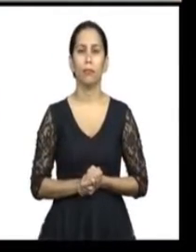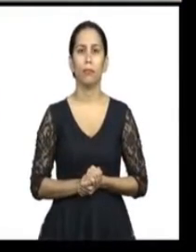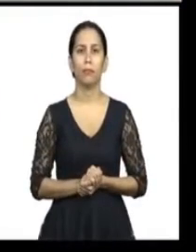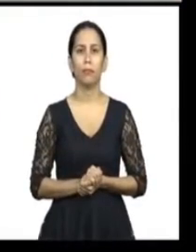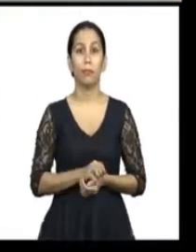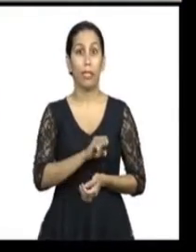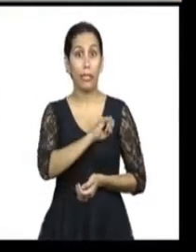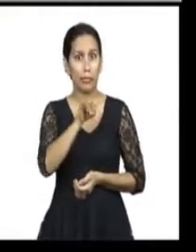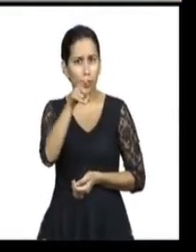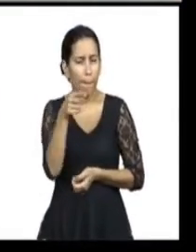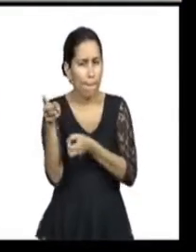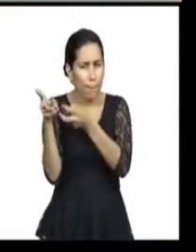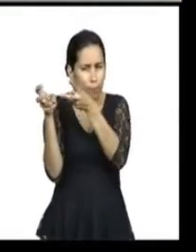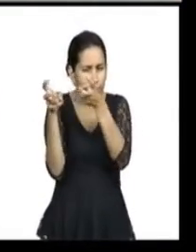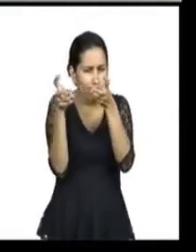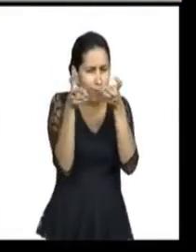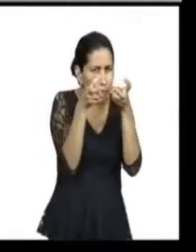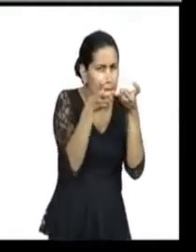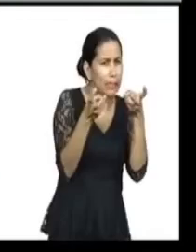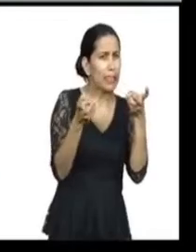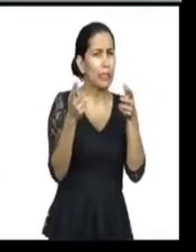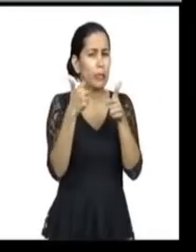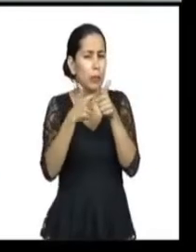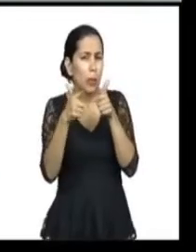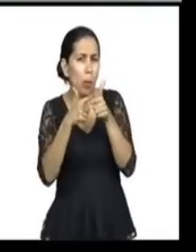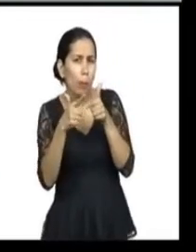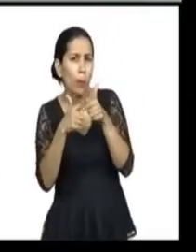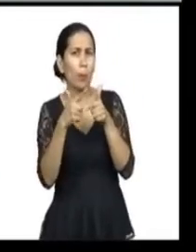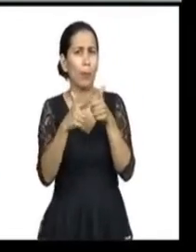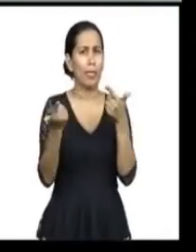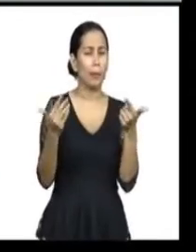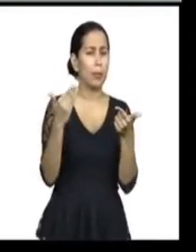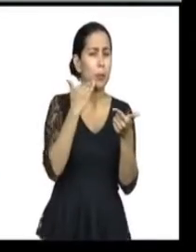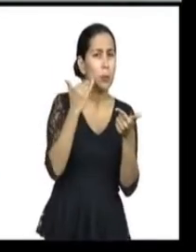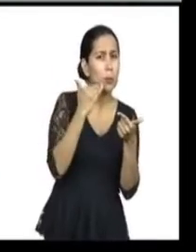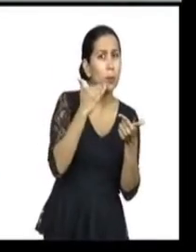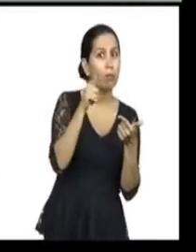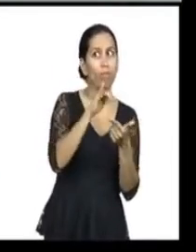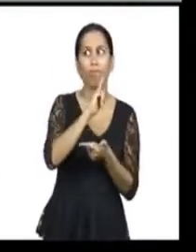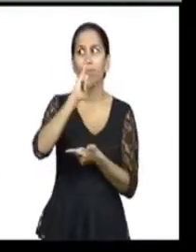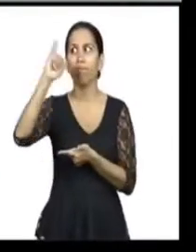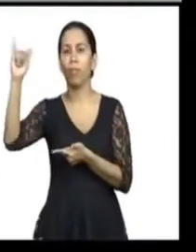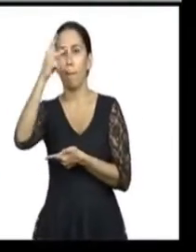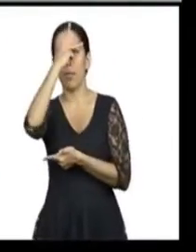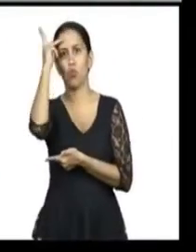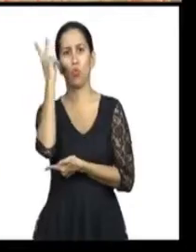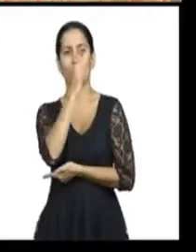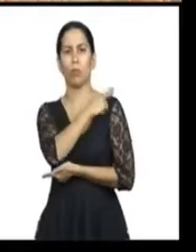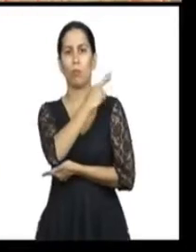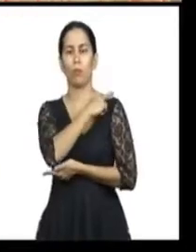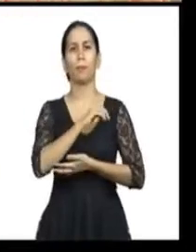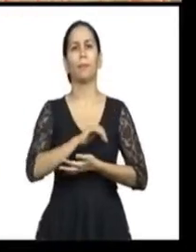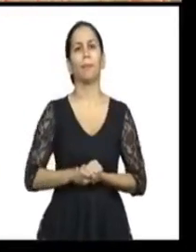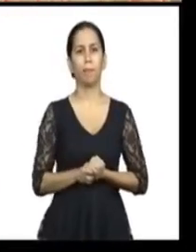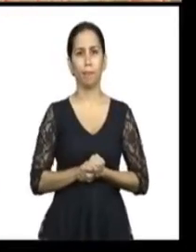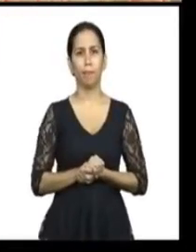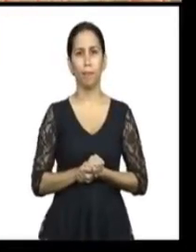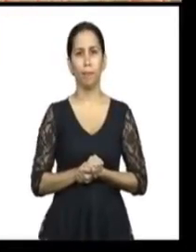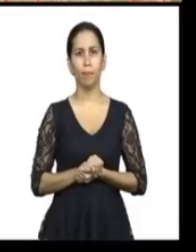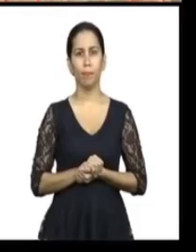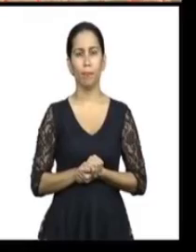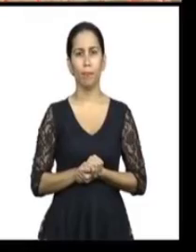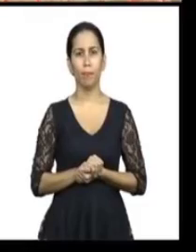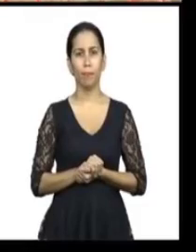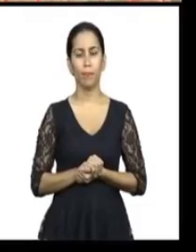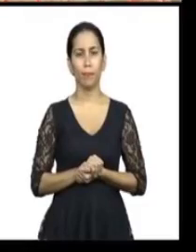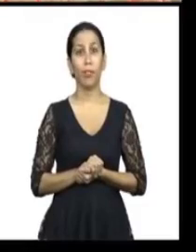Se você suspeitar de interrupção da carga ou de danos ao sistema de iniciação, informe ao responsável. E para concluir essa